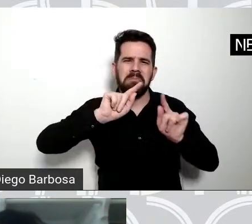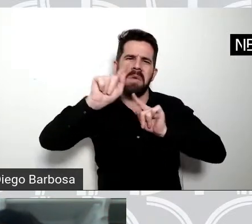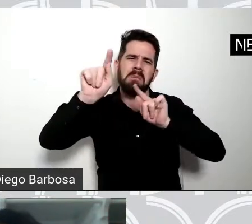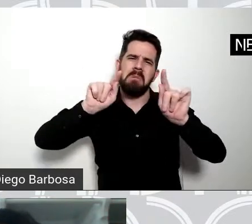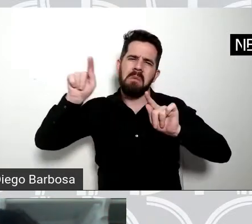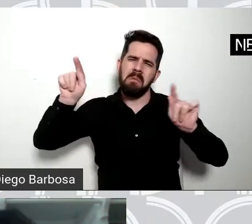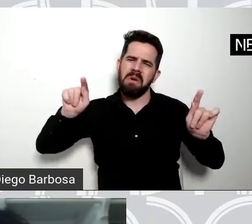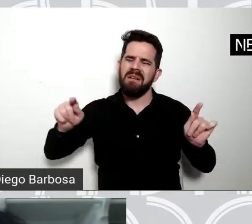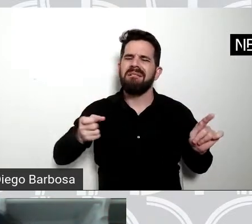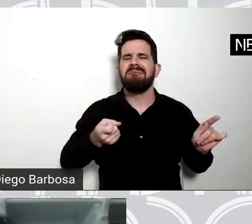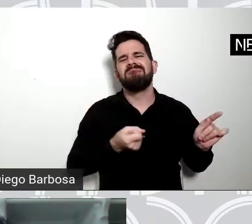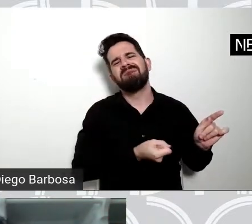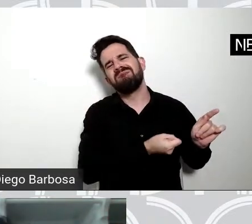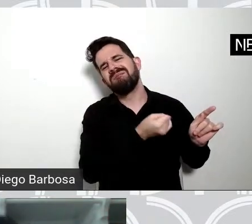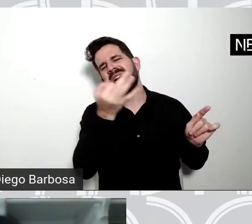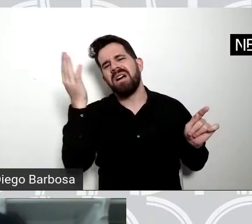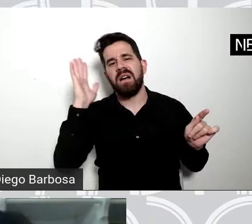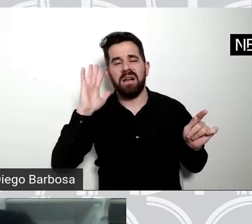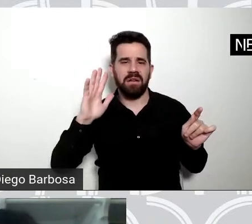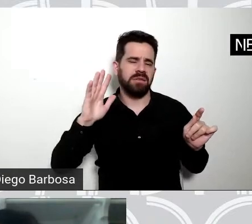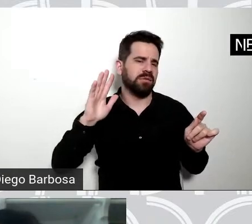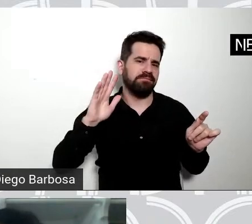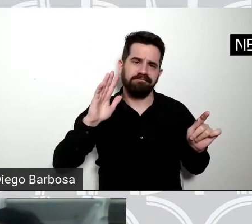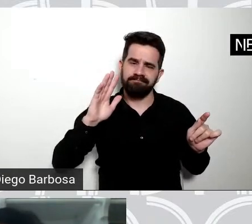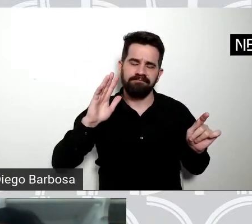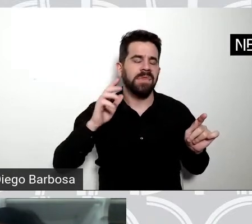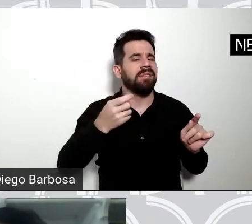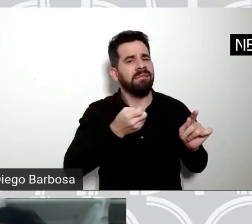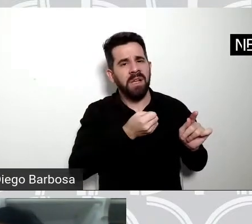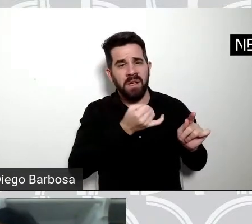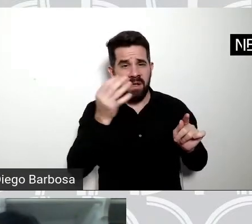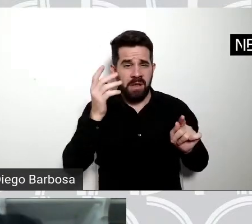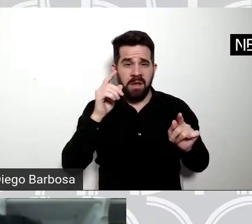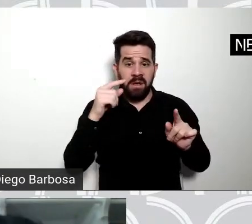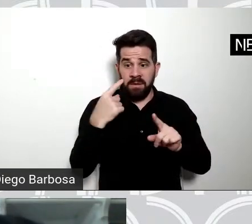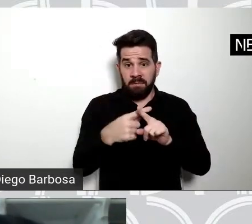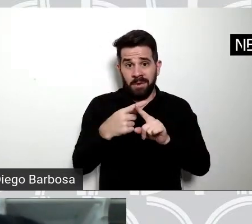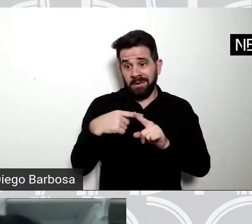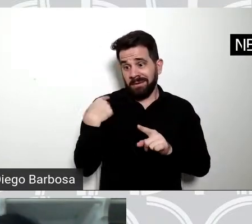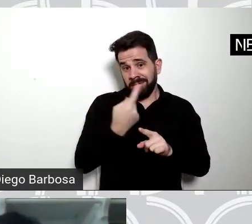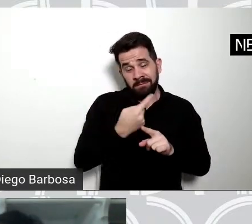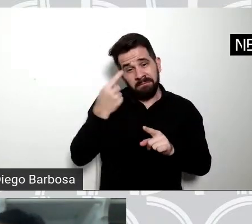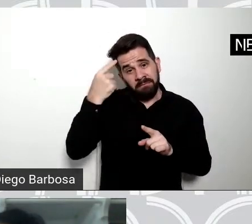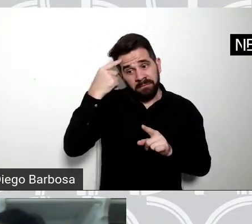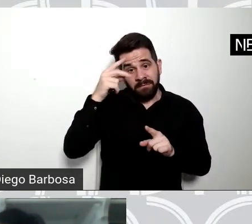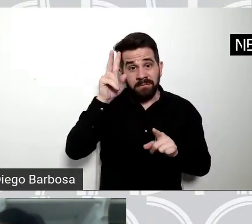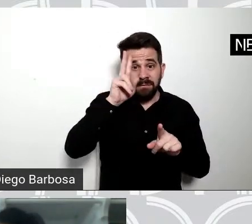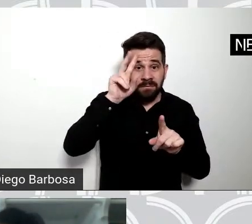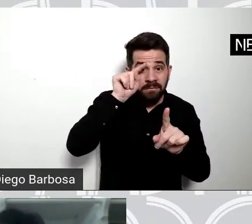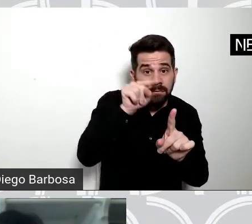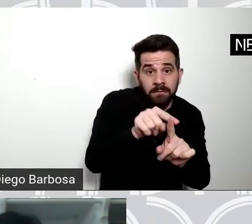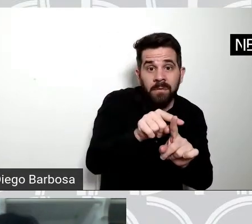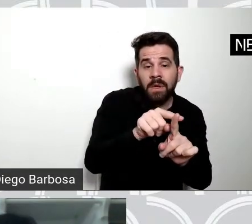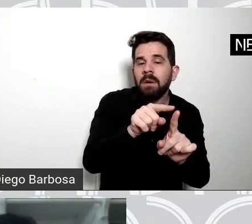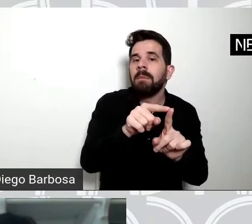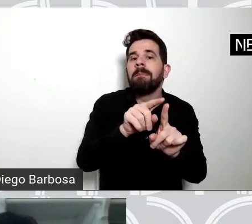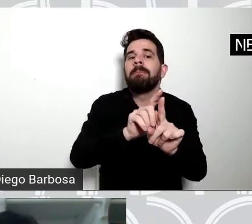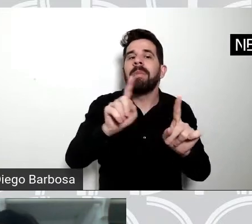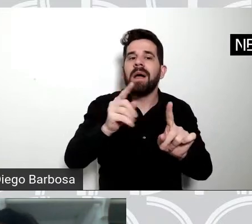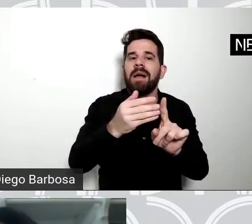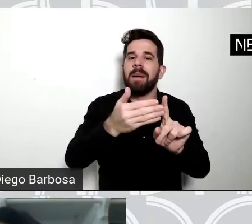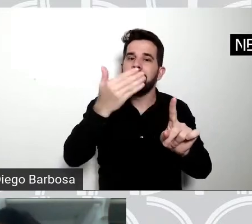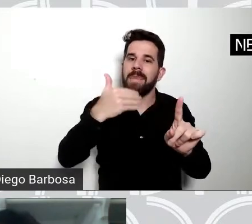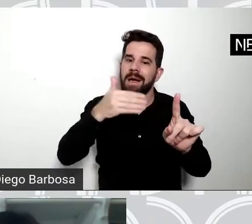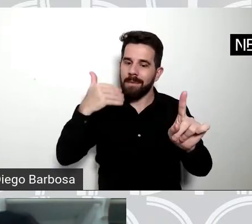debruçamos para aprofundar o nosso ponto de vista sobre a história longe de servir para nós,